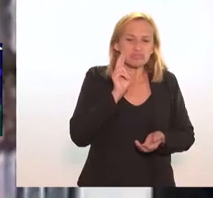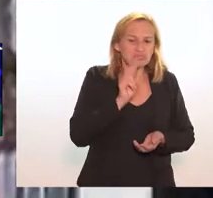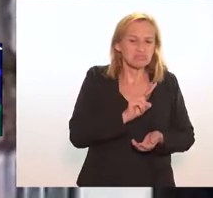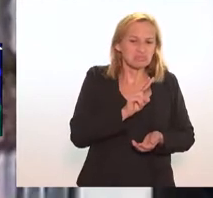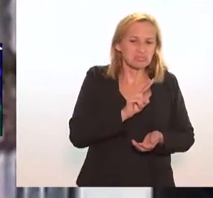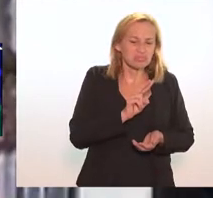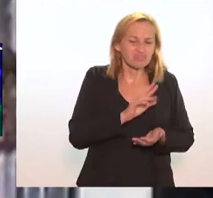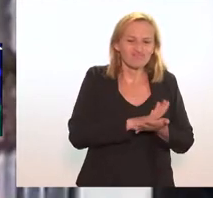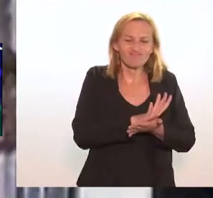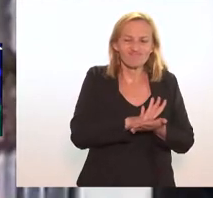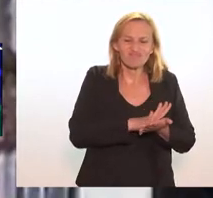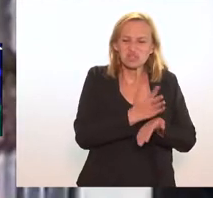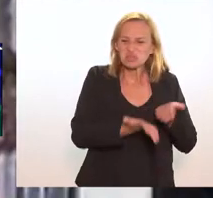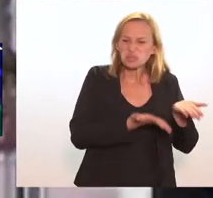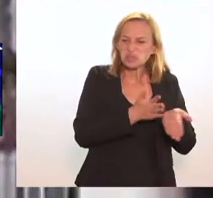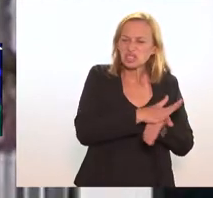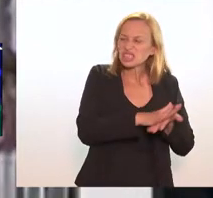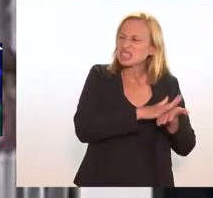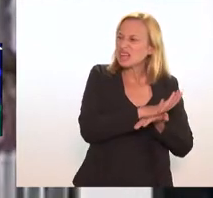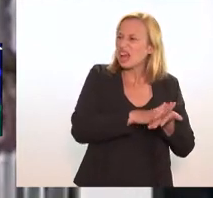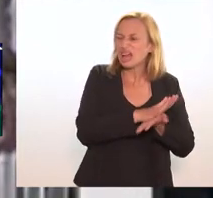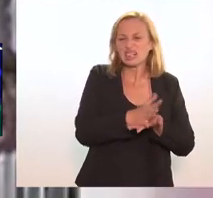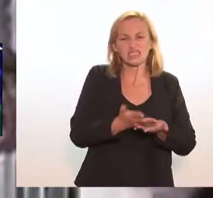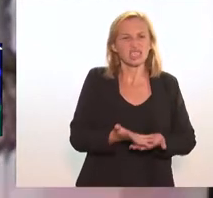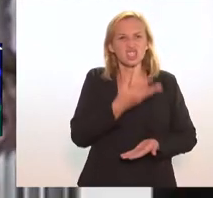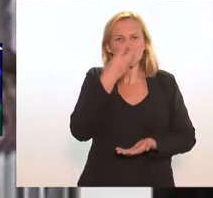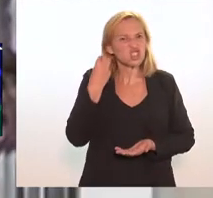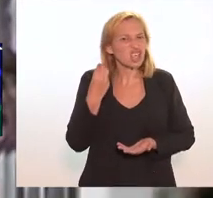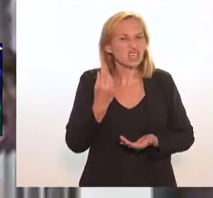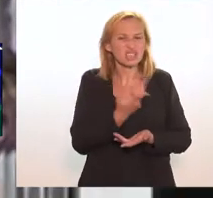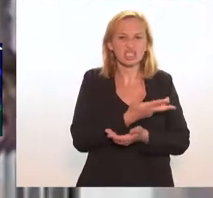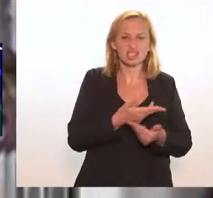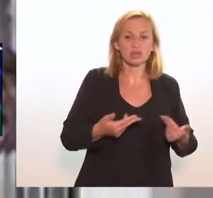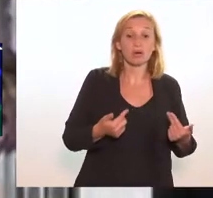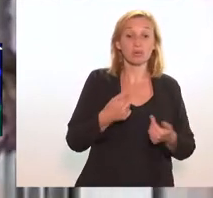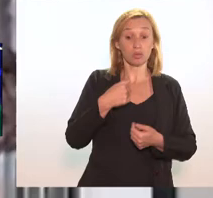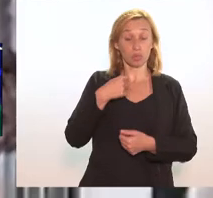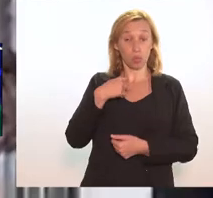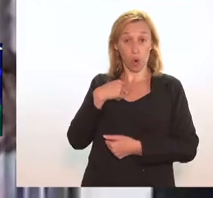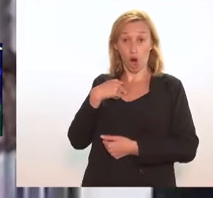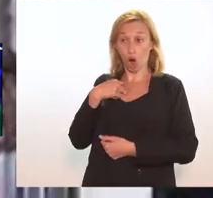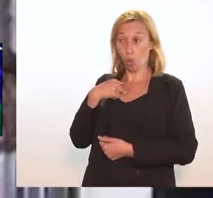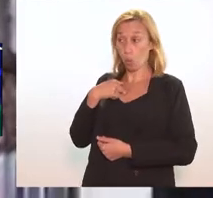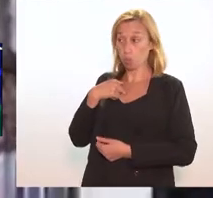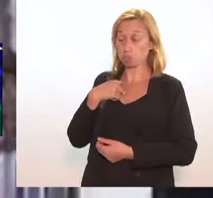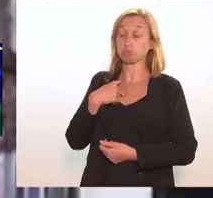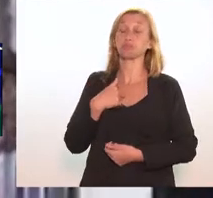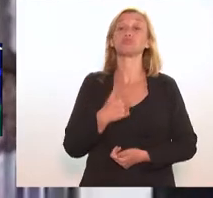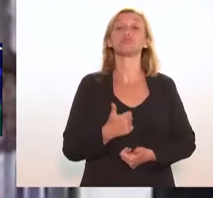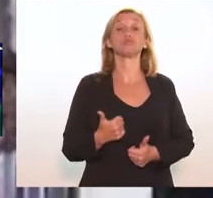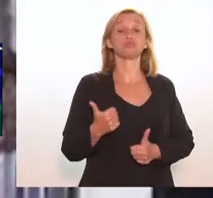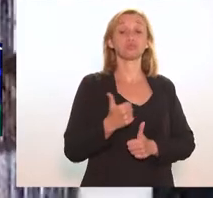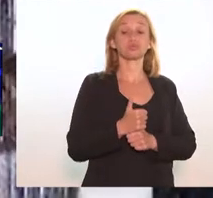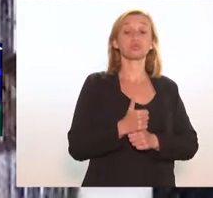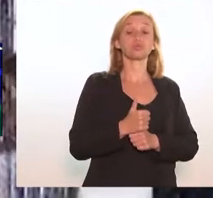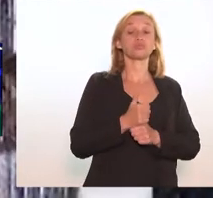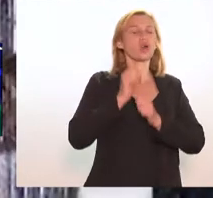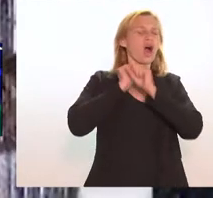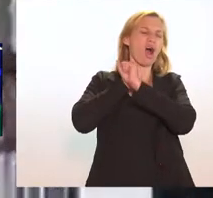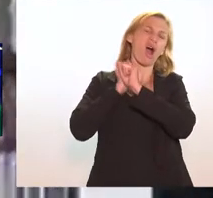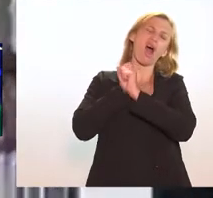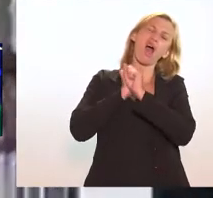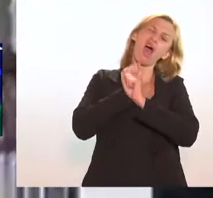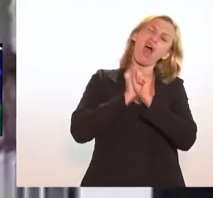entendeu? Desleixados mesmo em relação a isso daí. Olha, quando eu assumi, há muitos anos